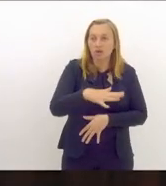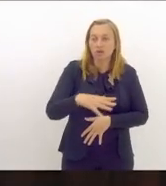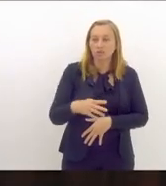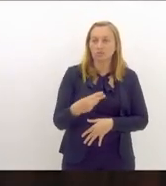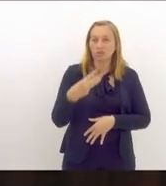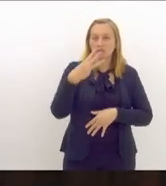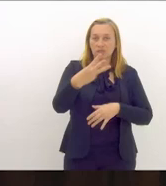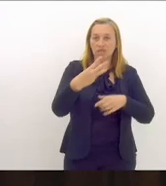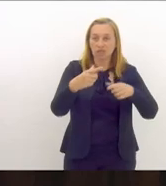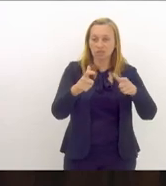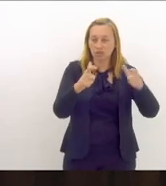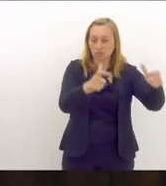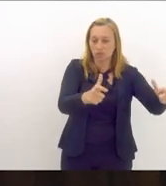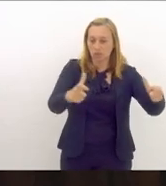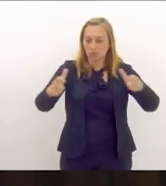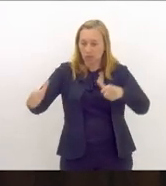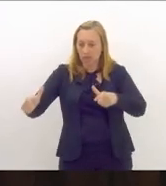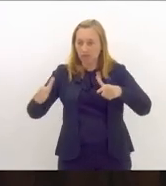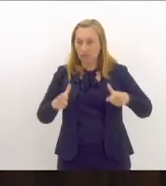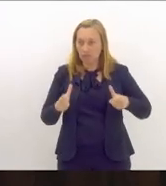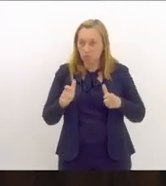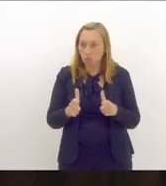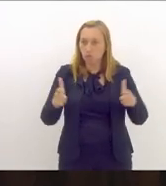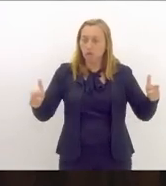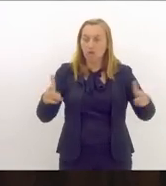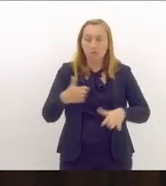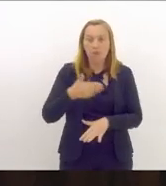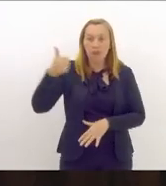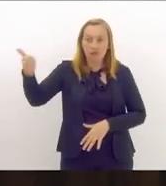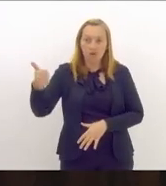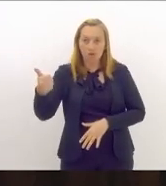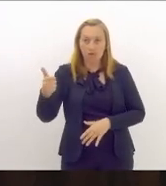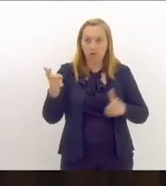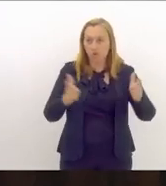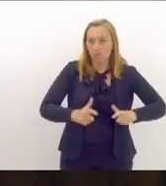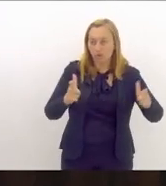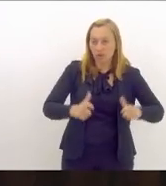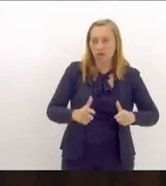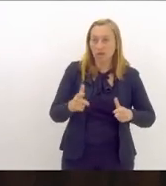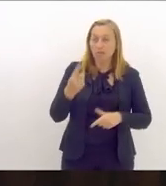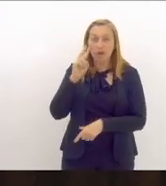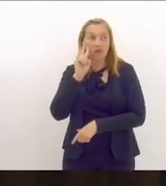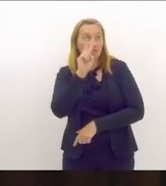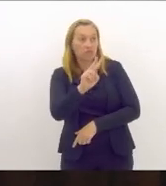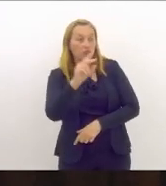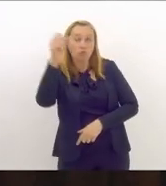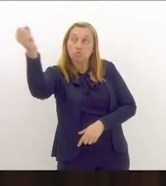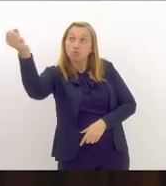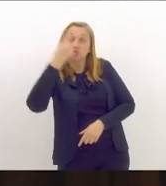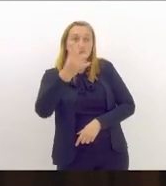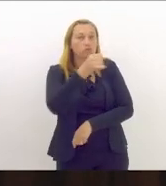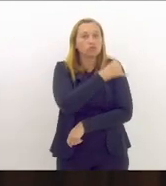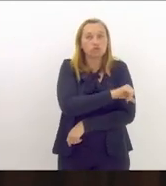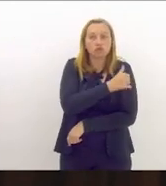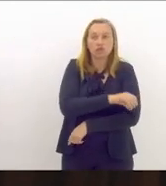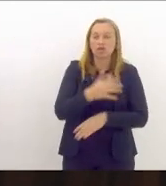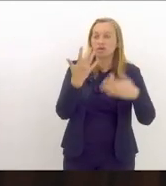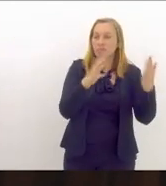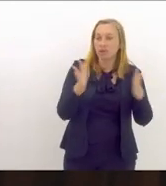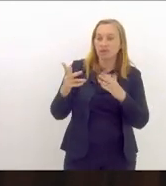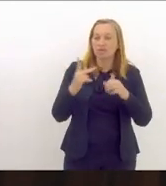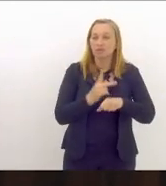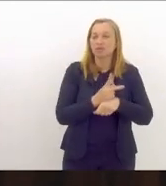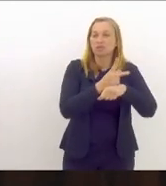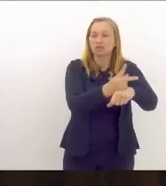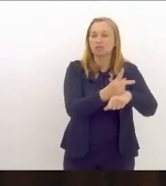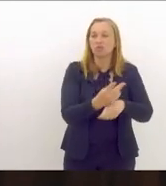3 salões. E, sem dúvida nenhuma, é a melhor laje para apreciar o pôr do sol do Rio de Janeiro. Premiado no Festival de Comida